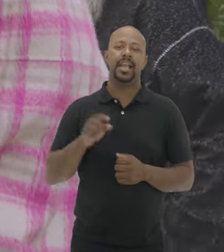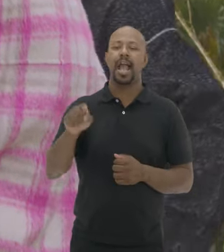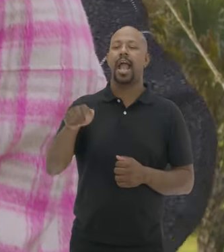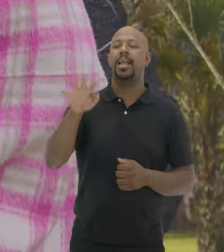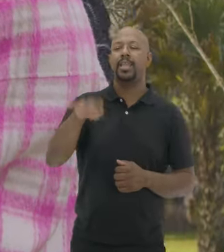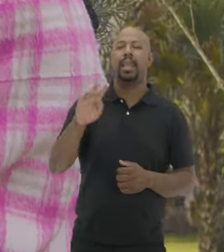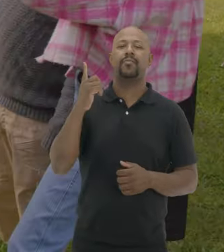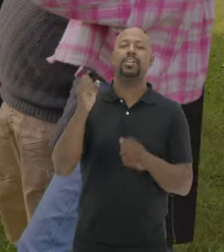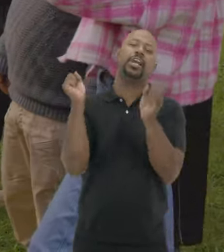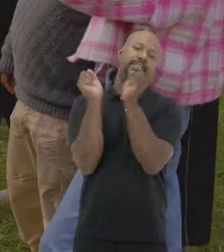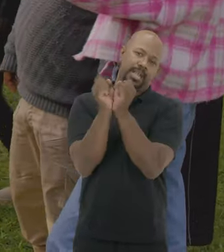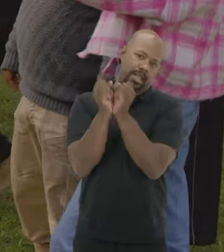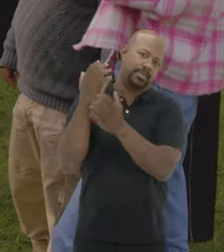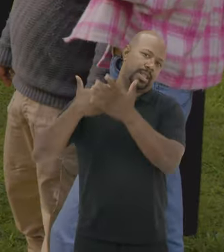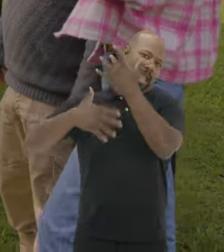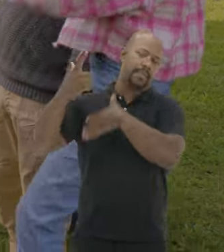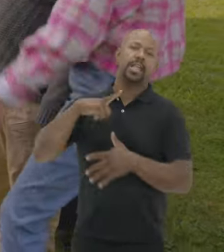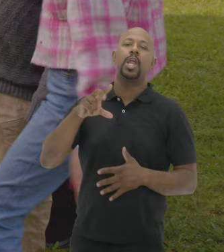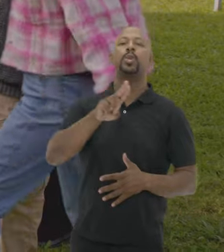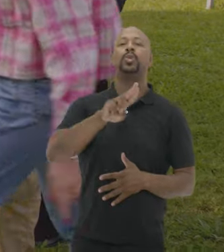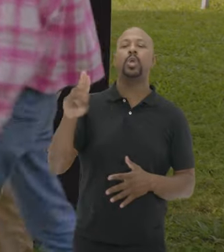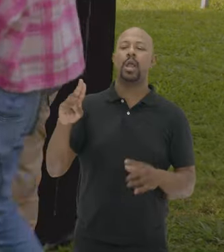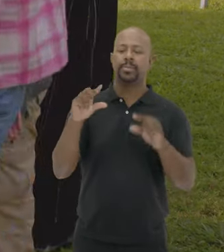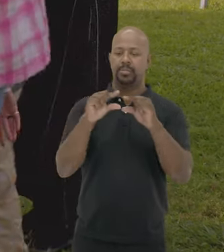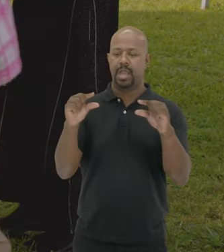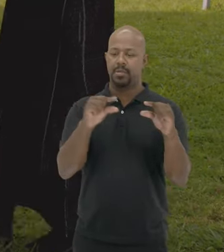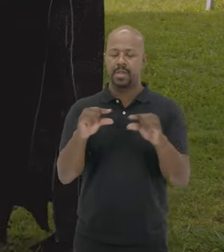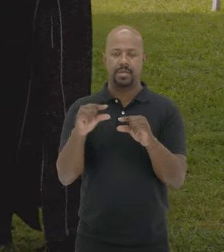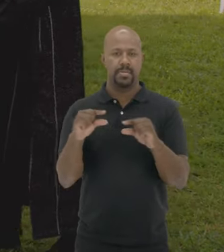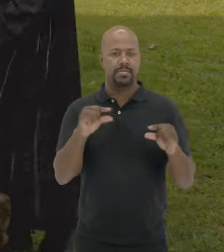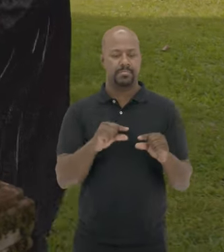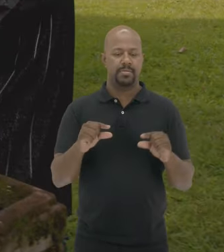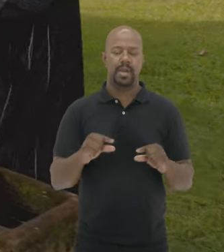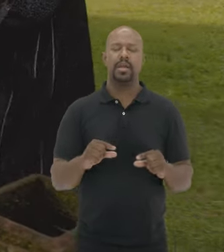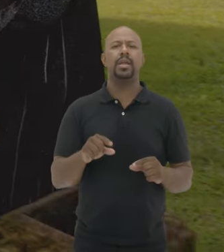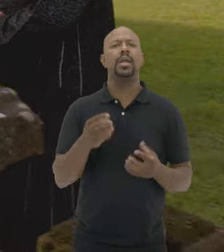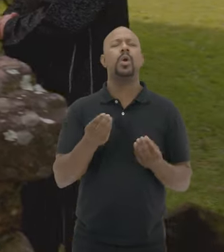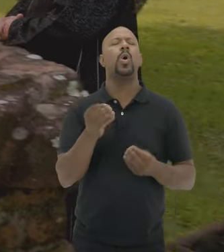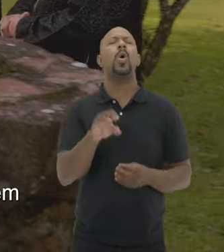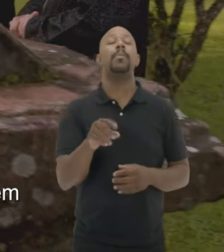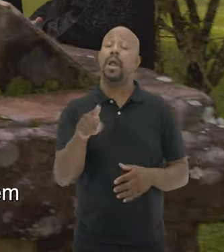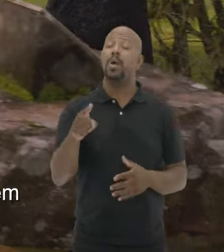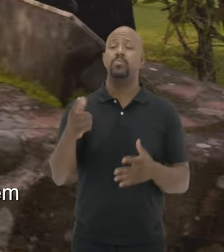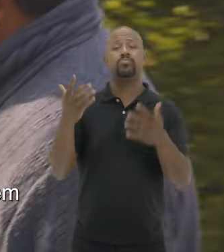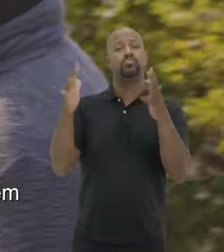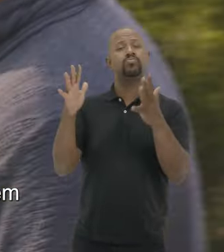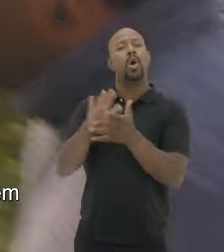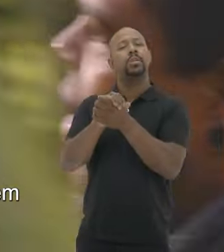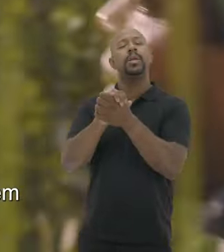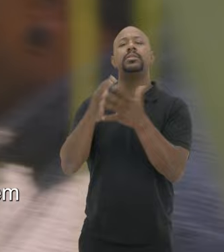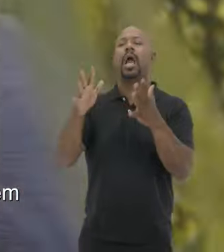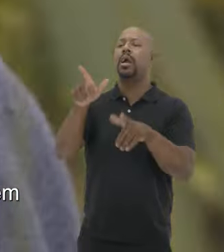a quem foi escravizado na época e tem os nomes ele se aproximam do local o monumento